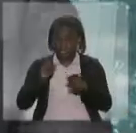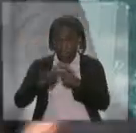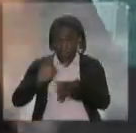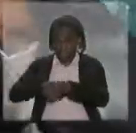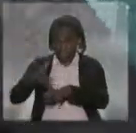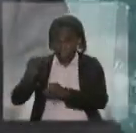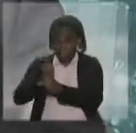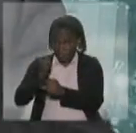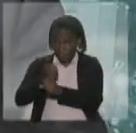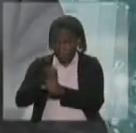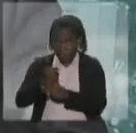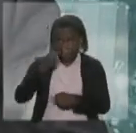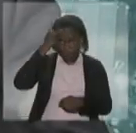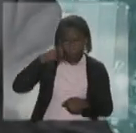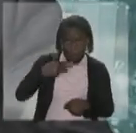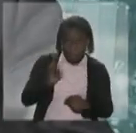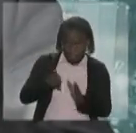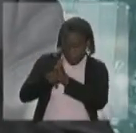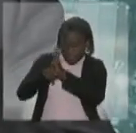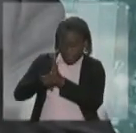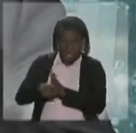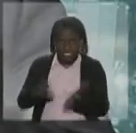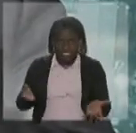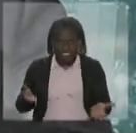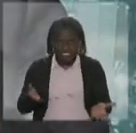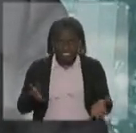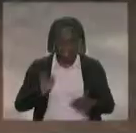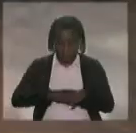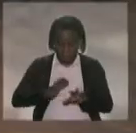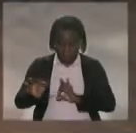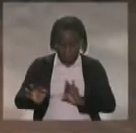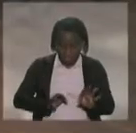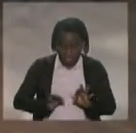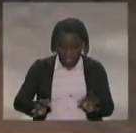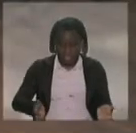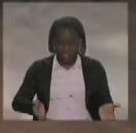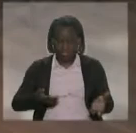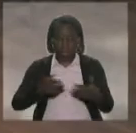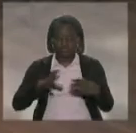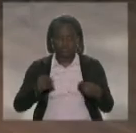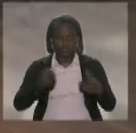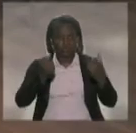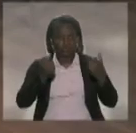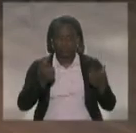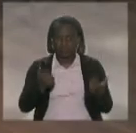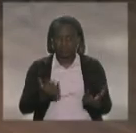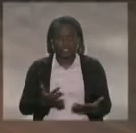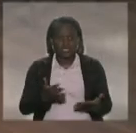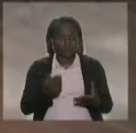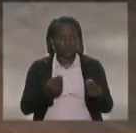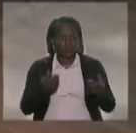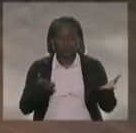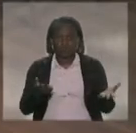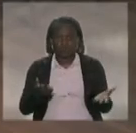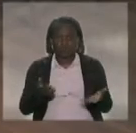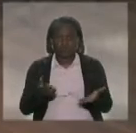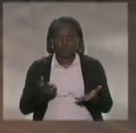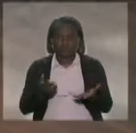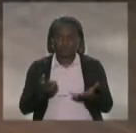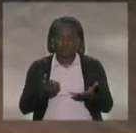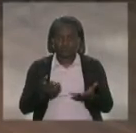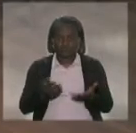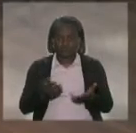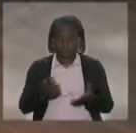ela própria se fiscalizar mas o projeto é a função do instituto explicou banho e outros nem um pouquinho